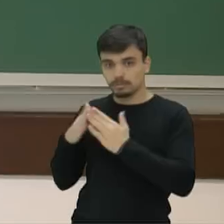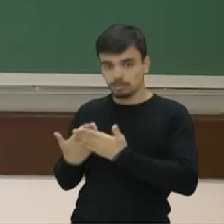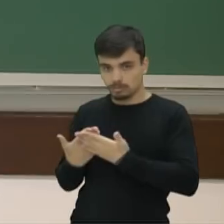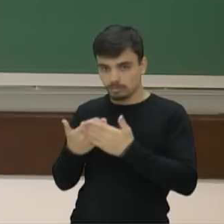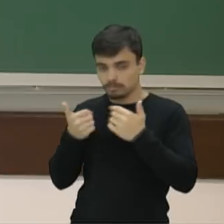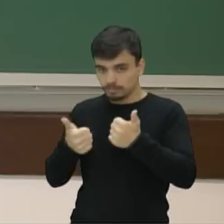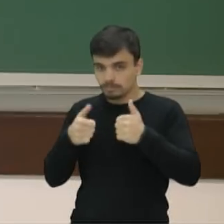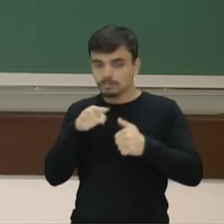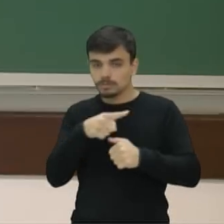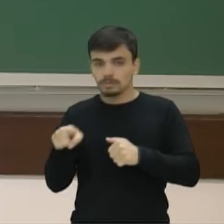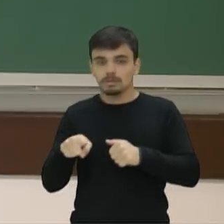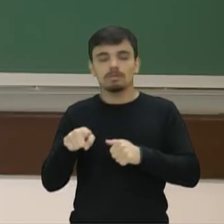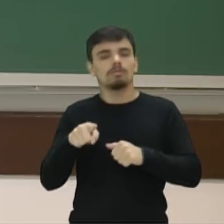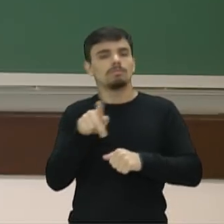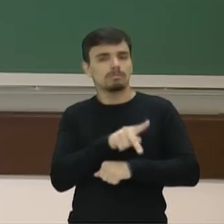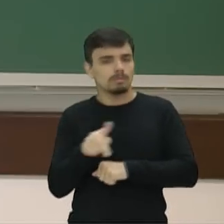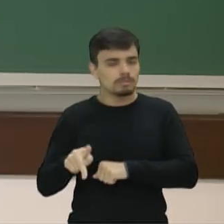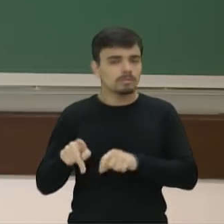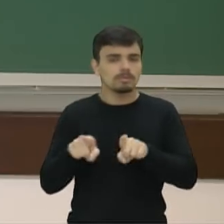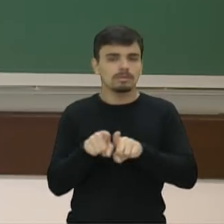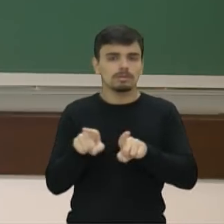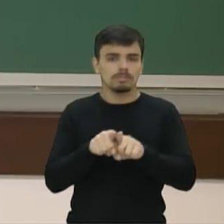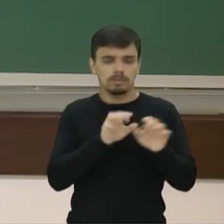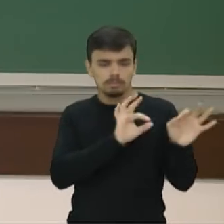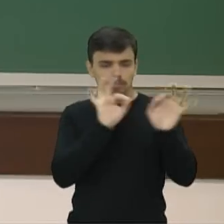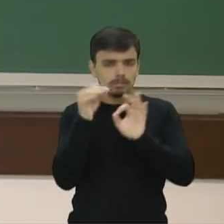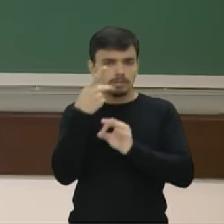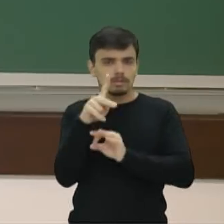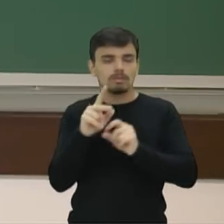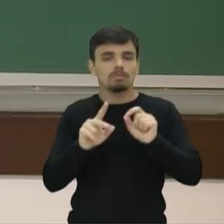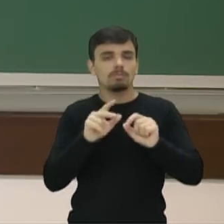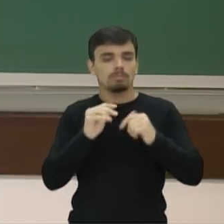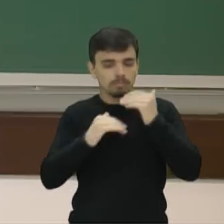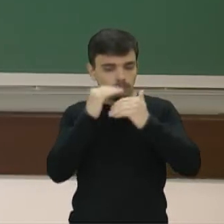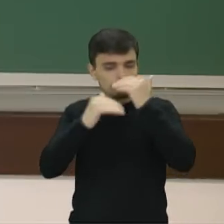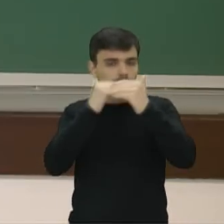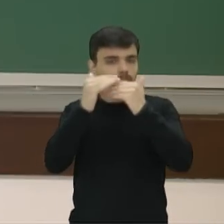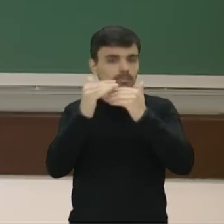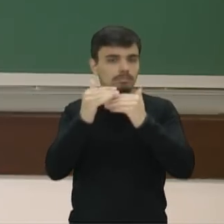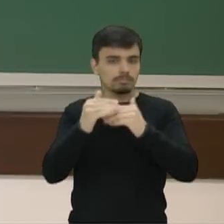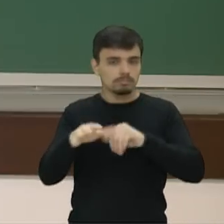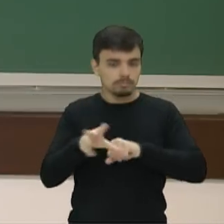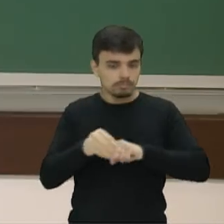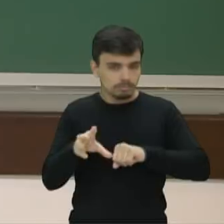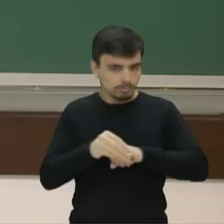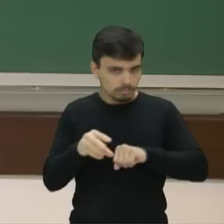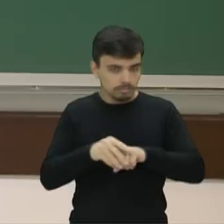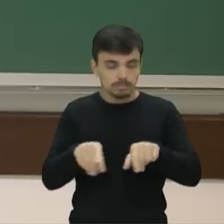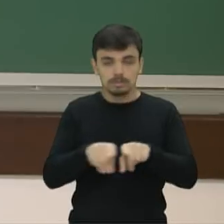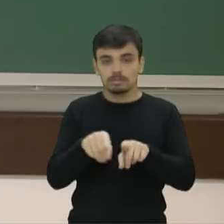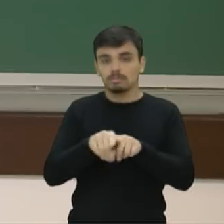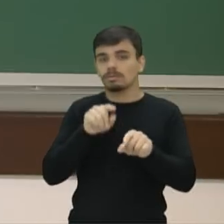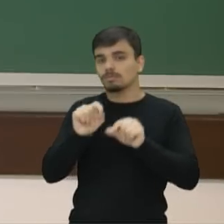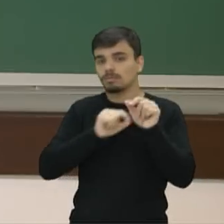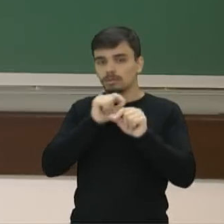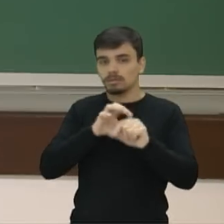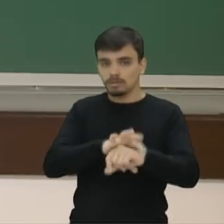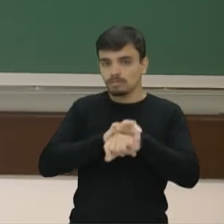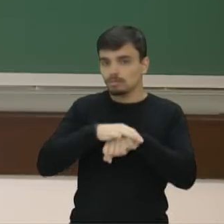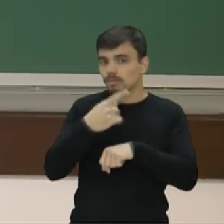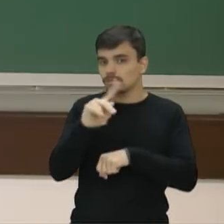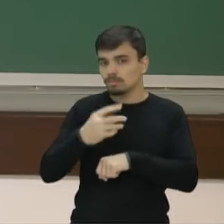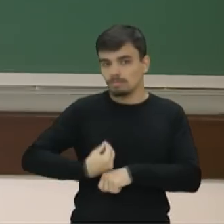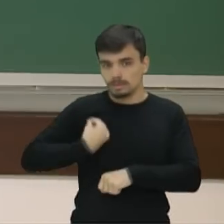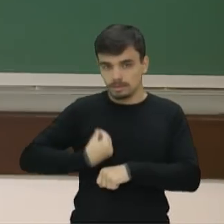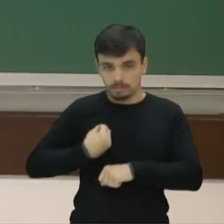colégio, para que o seu professor ou professora possa acompanhar o seu processo de apropriação do conhecimento e também validar a